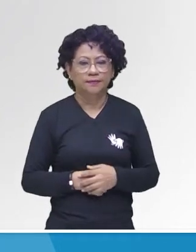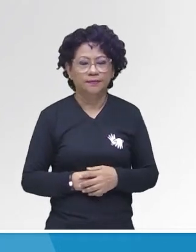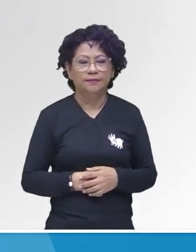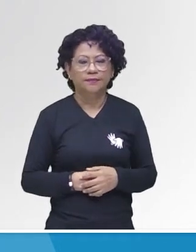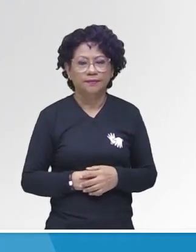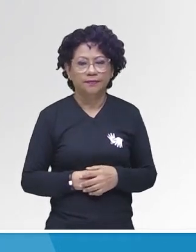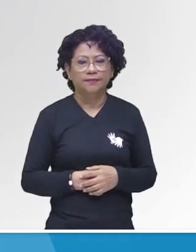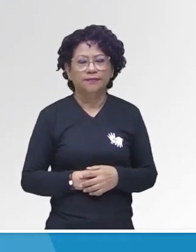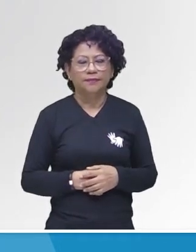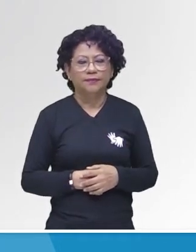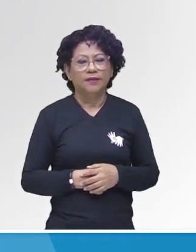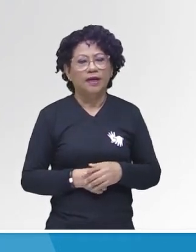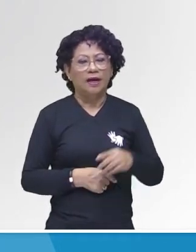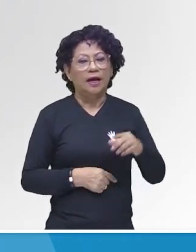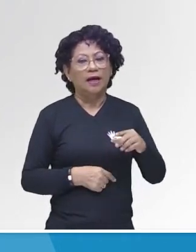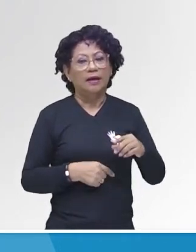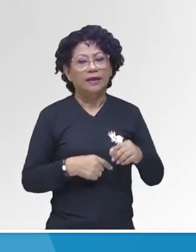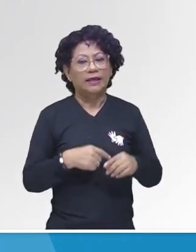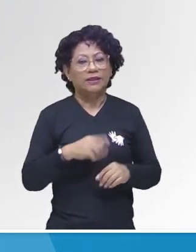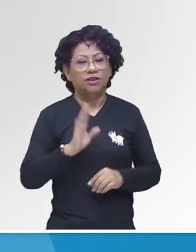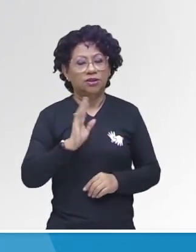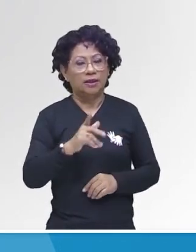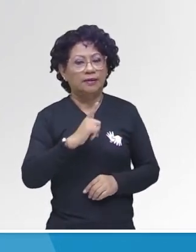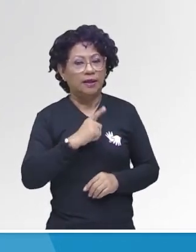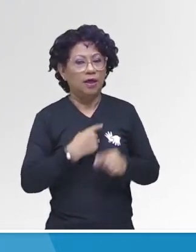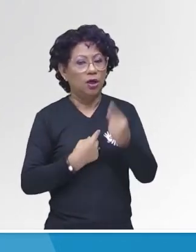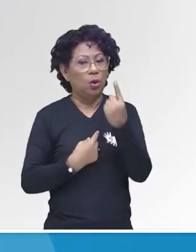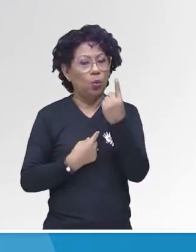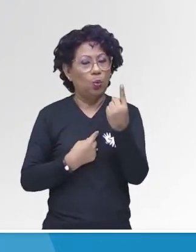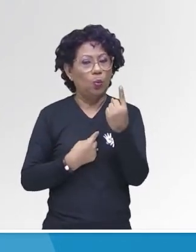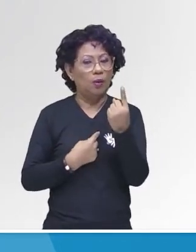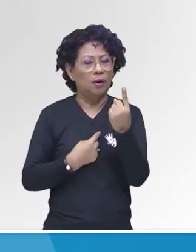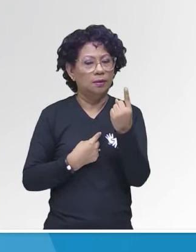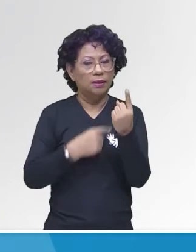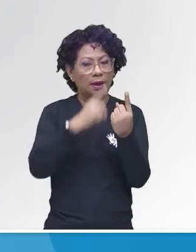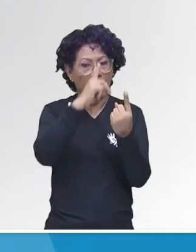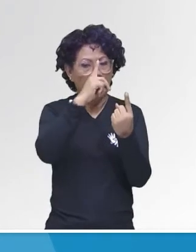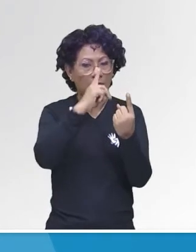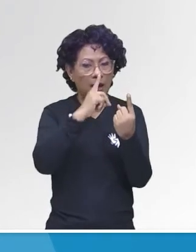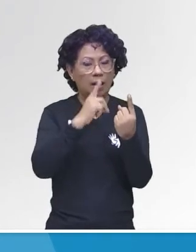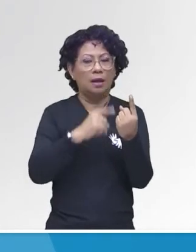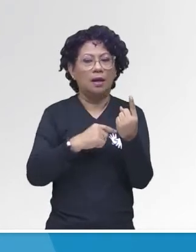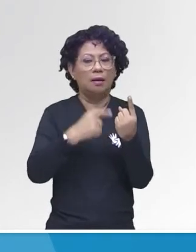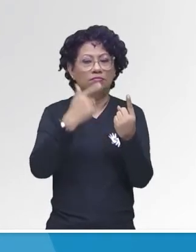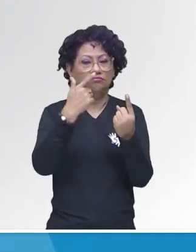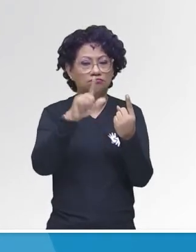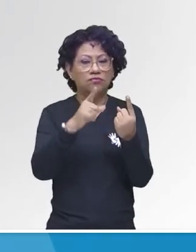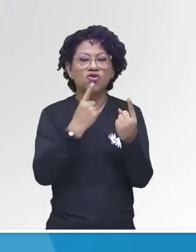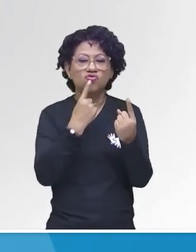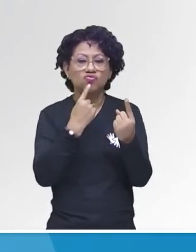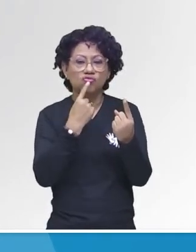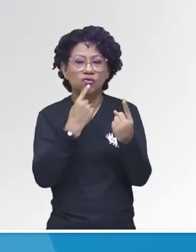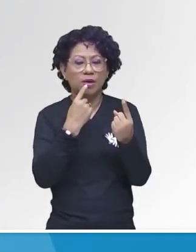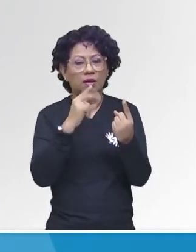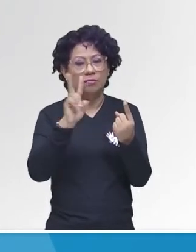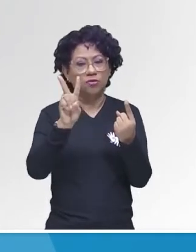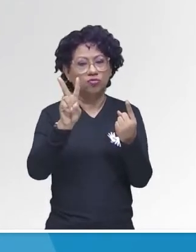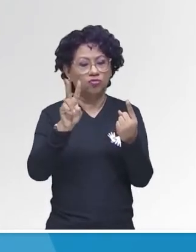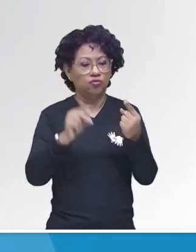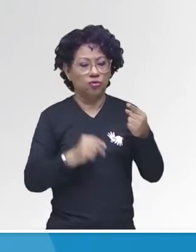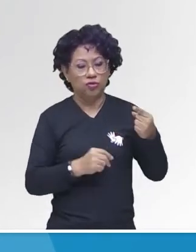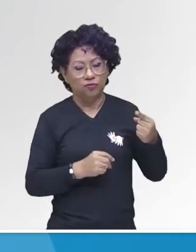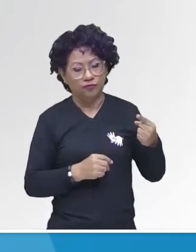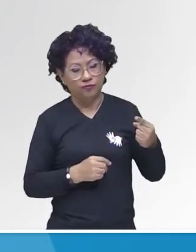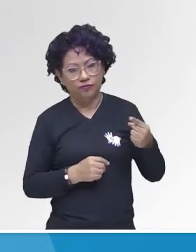sobrepõe a reta S, ó, tá? Então aqui eu escrevi as duas retas, a reta R em